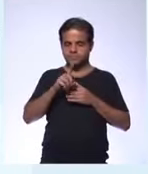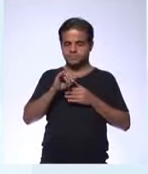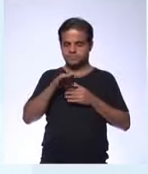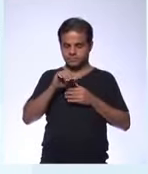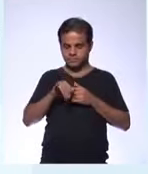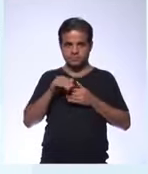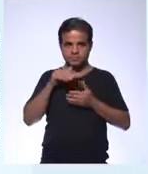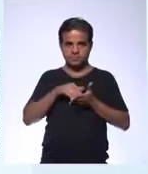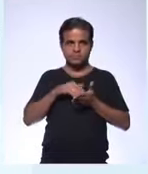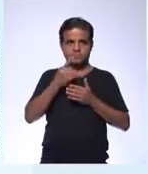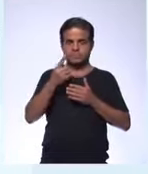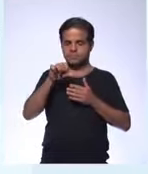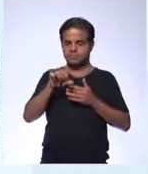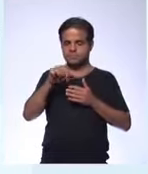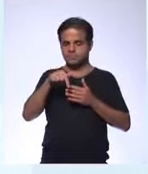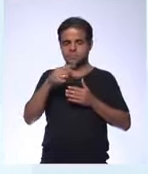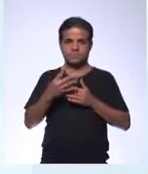até